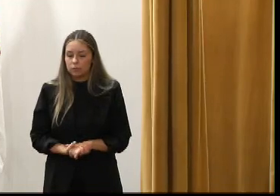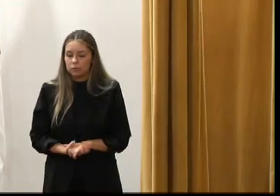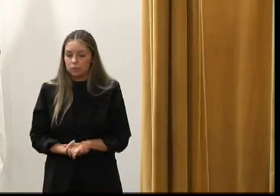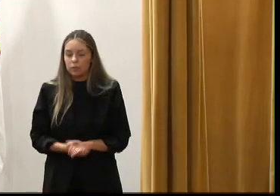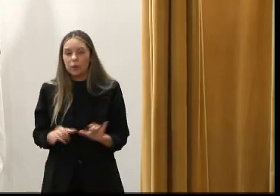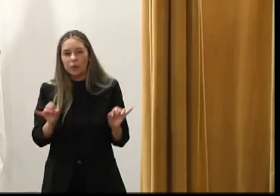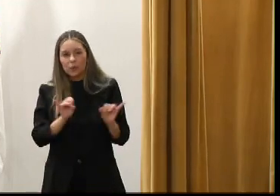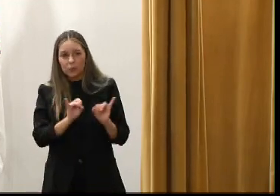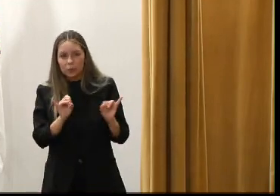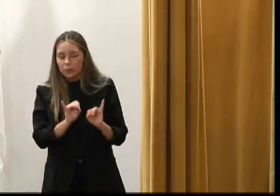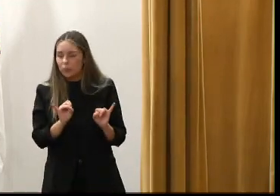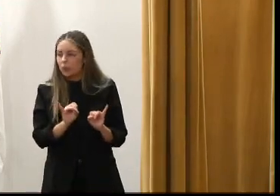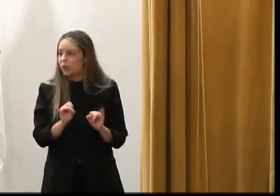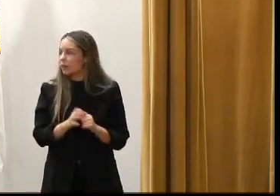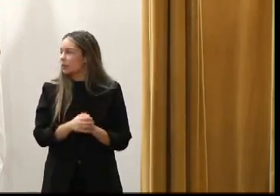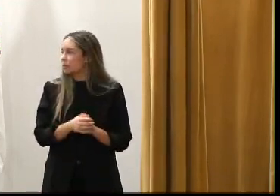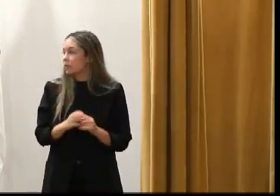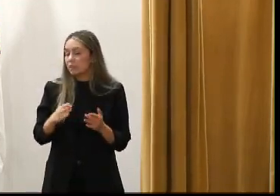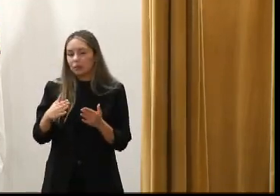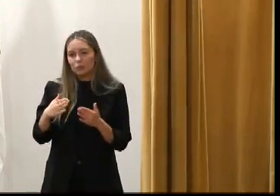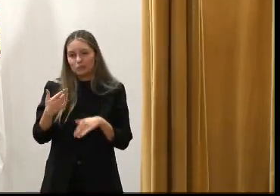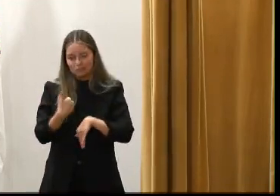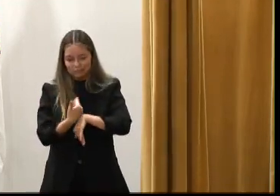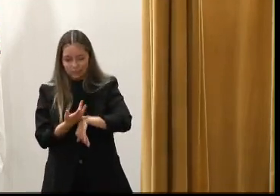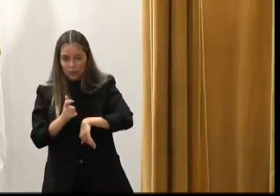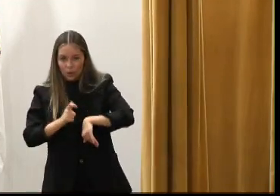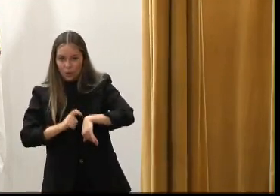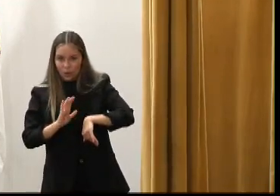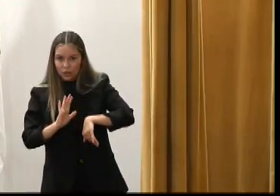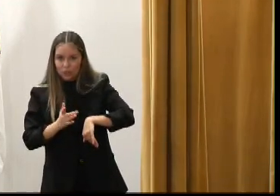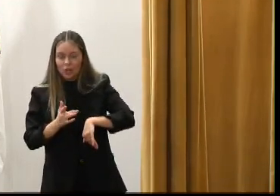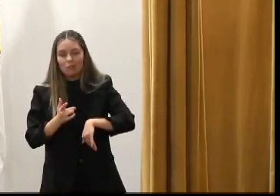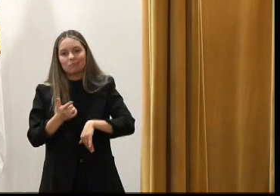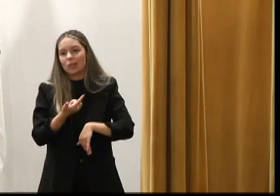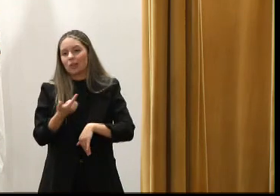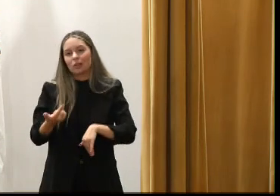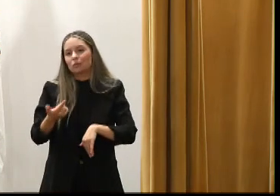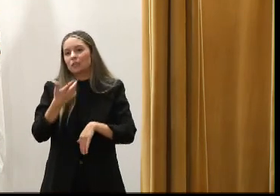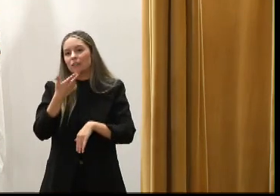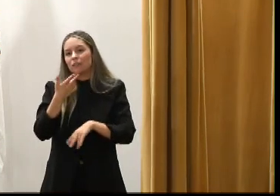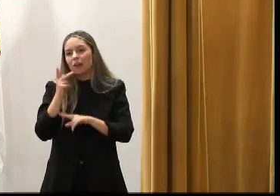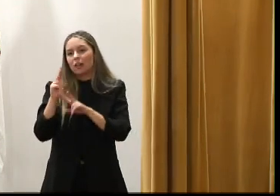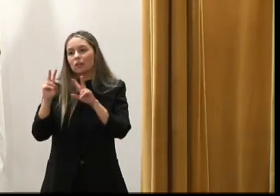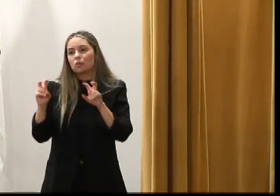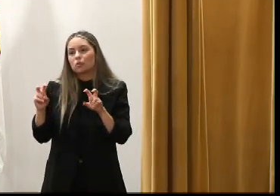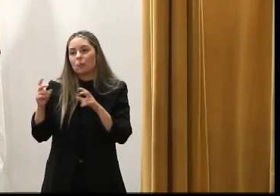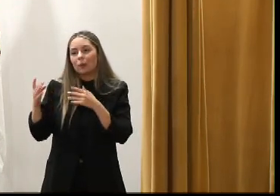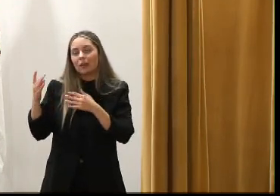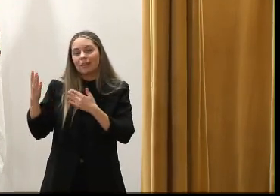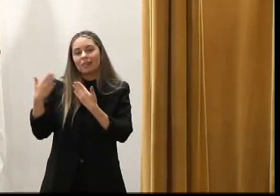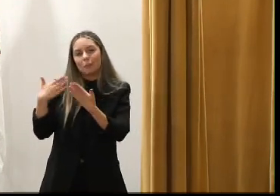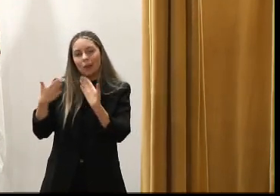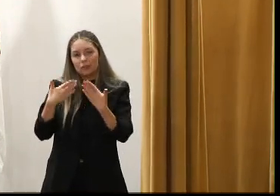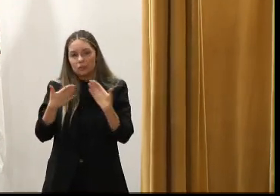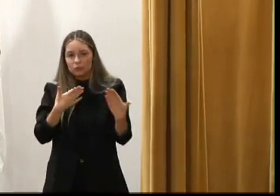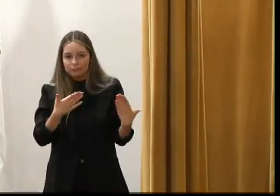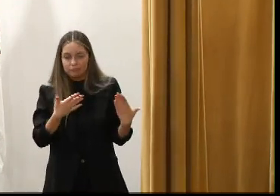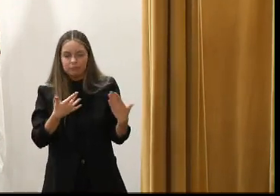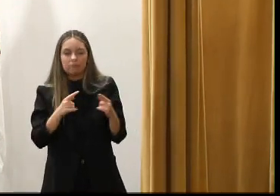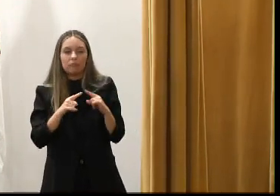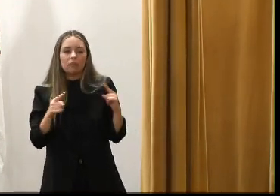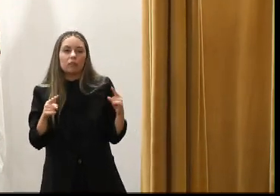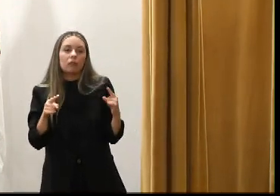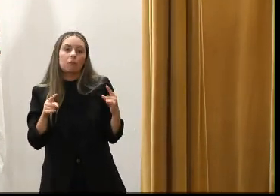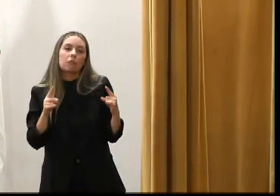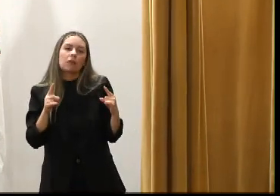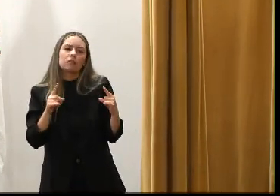Bom, gente, com o avançar da hora, a gente vai acabar não entrando aqui num debate propriamente dito, né? Mas